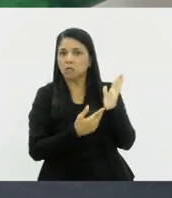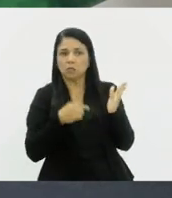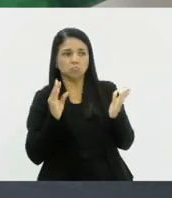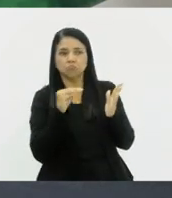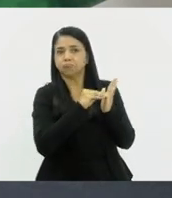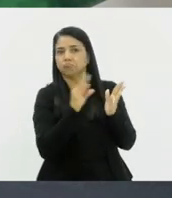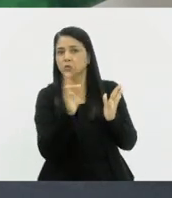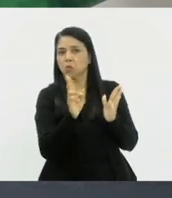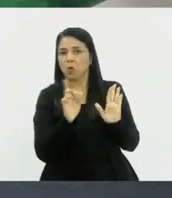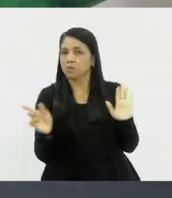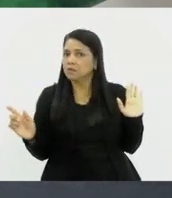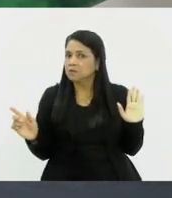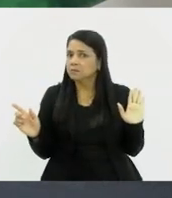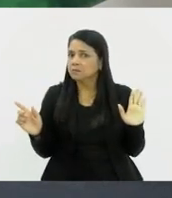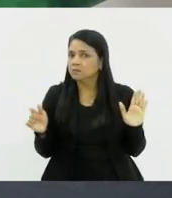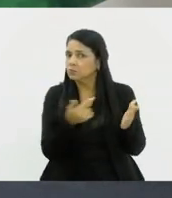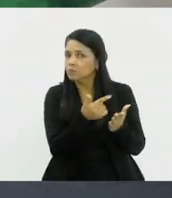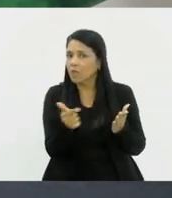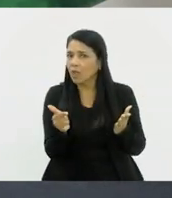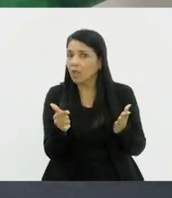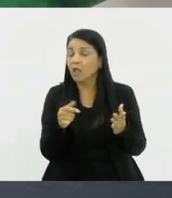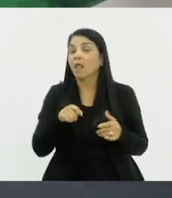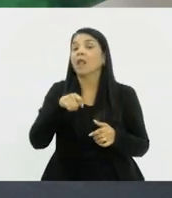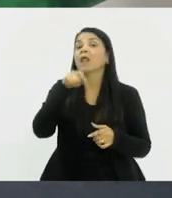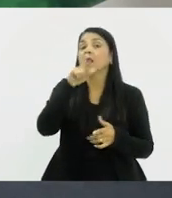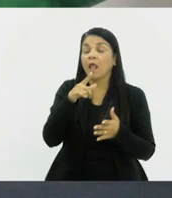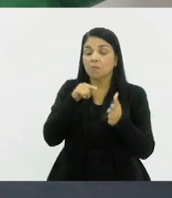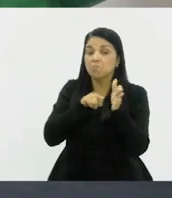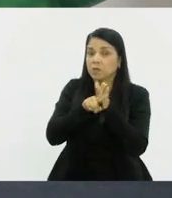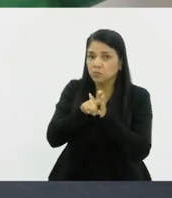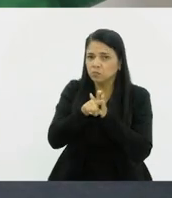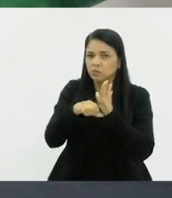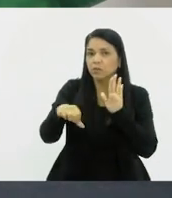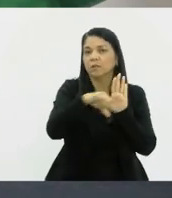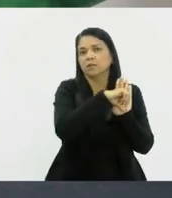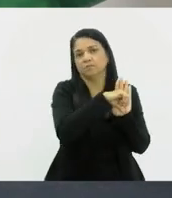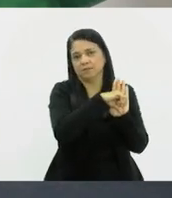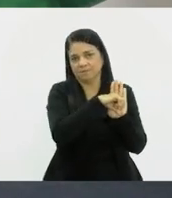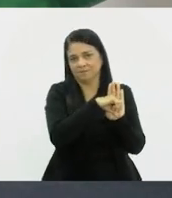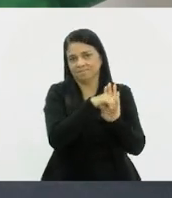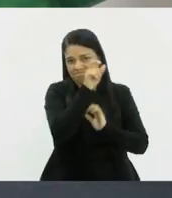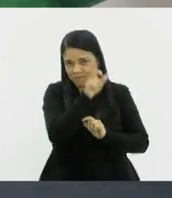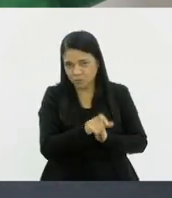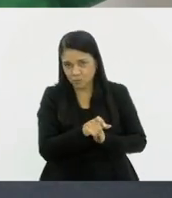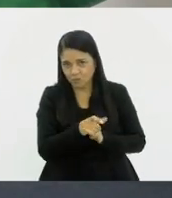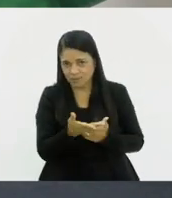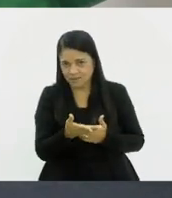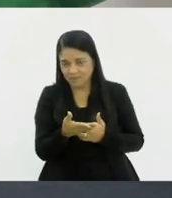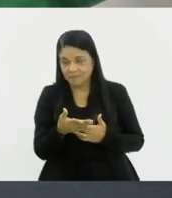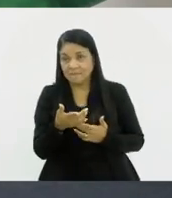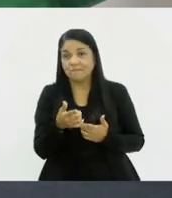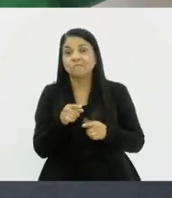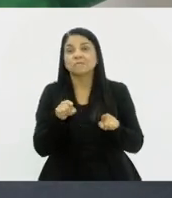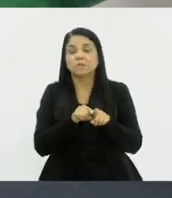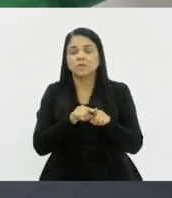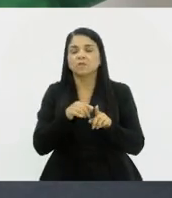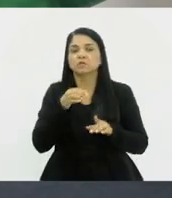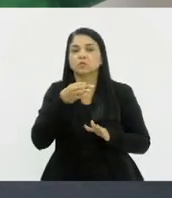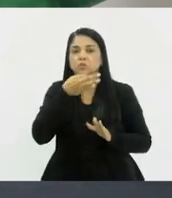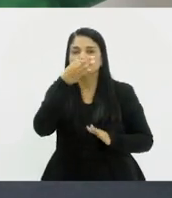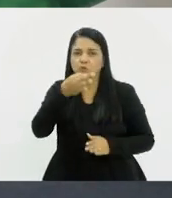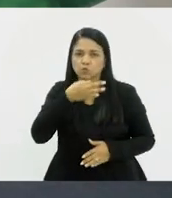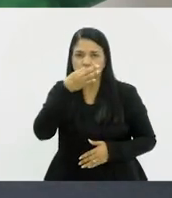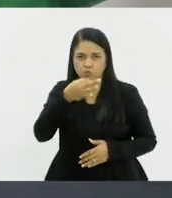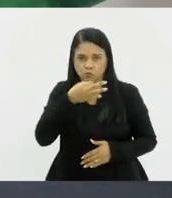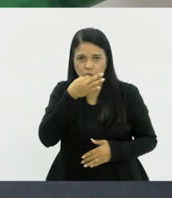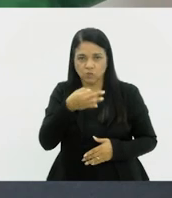eu pergunto mais uma vez quem é criminalizado né eu queria também eh sugerir aqui